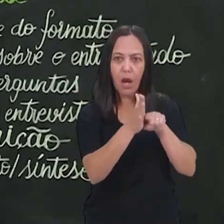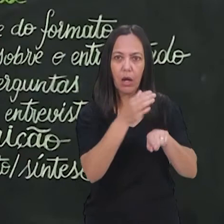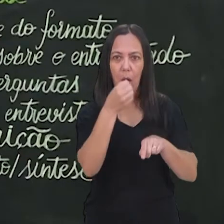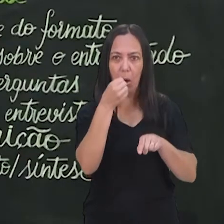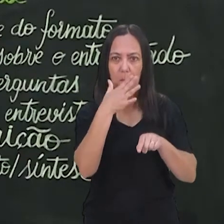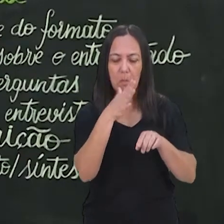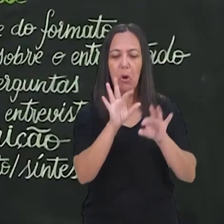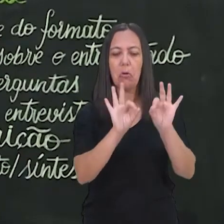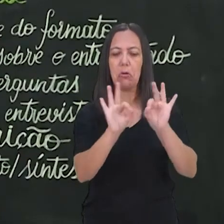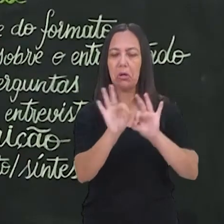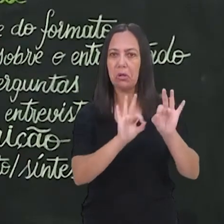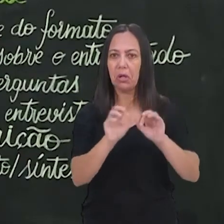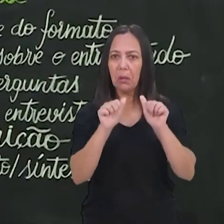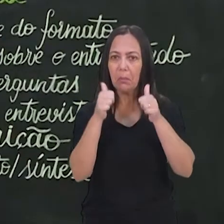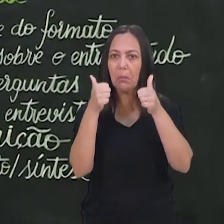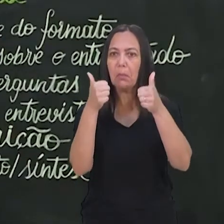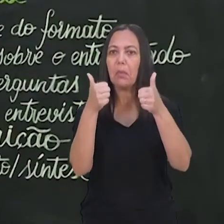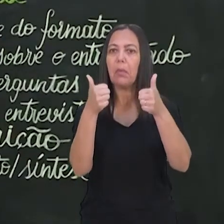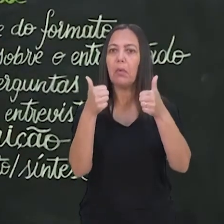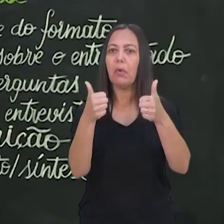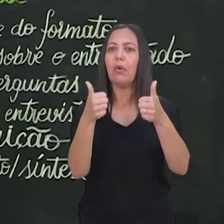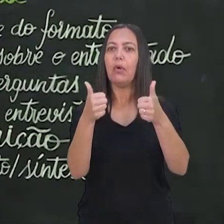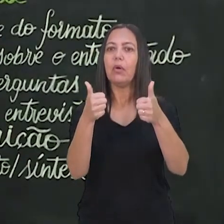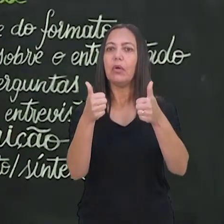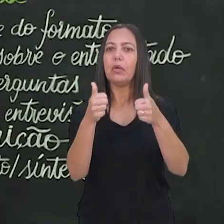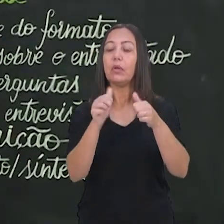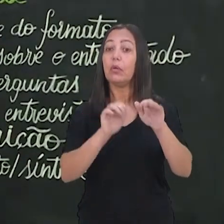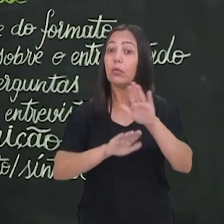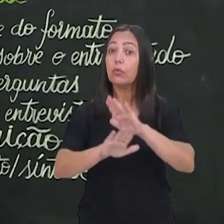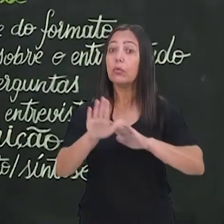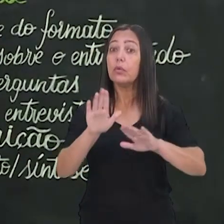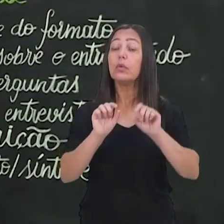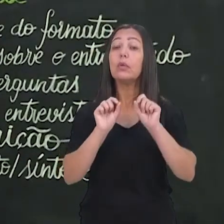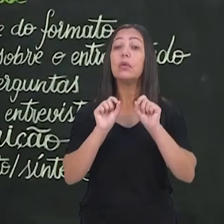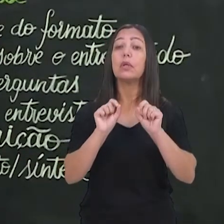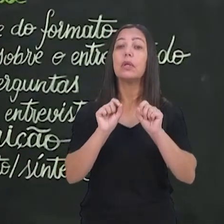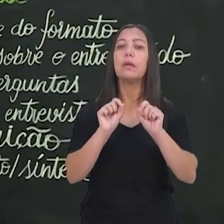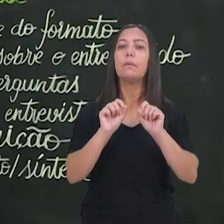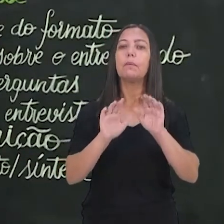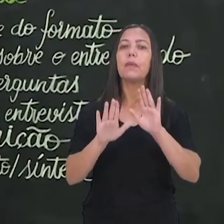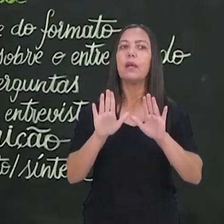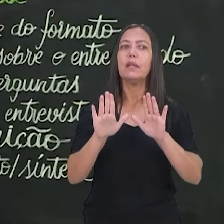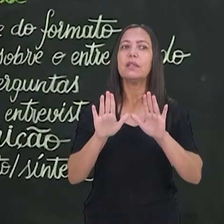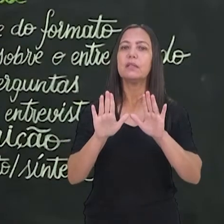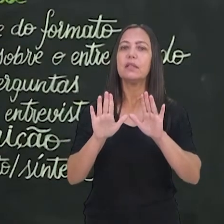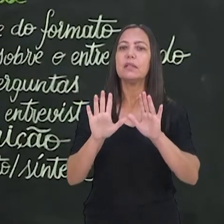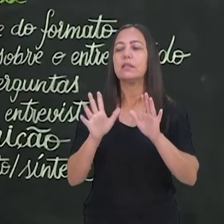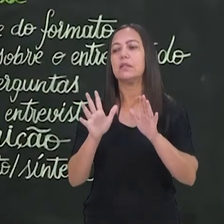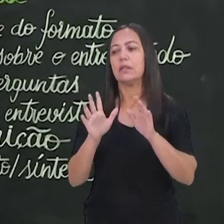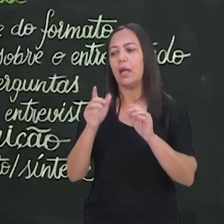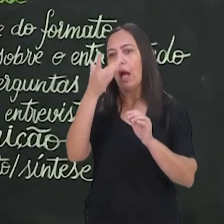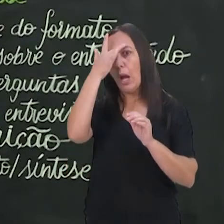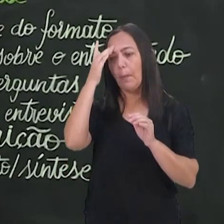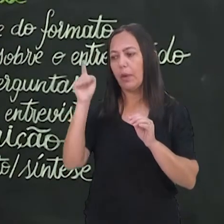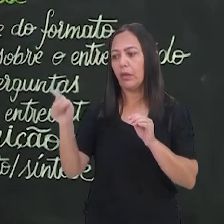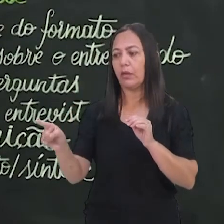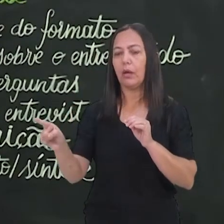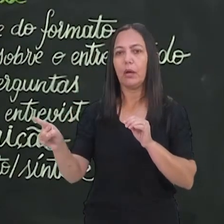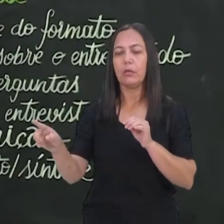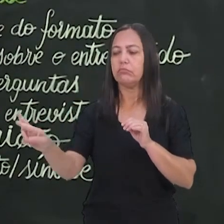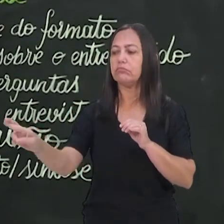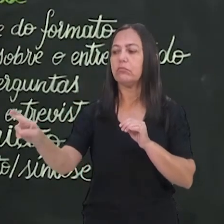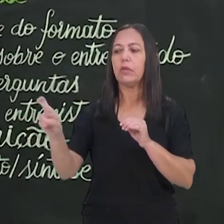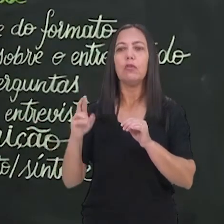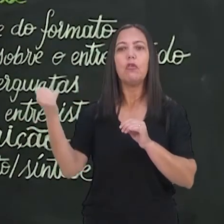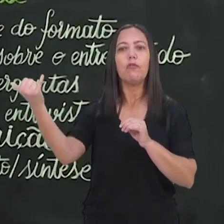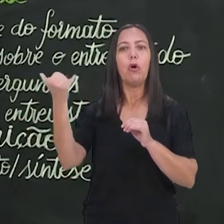e embasado nas pesquisas que você fez sobre o entrevistado, você tem que tomar cuidado, porque muitas vezes vai ser uma deixa dada pelo entrevistado, uma informação